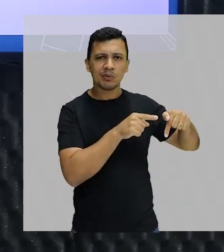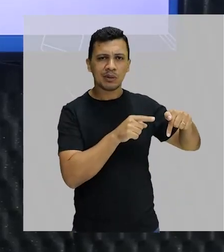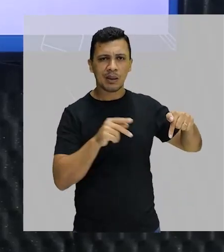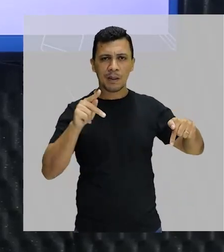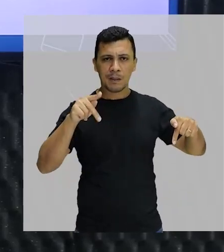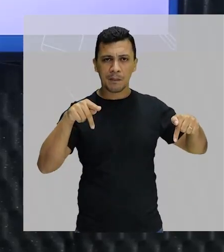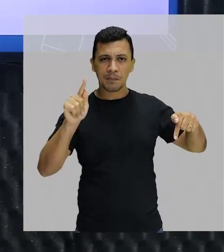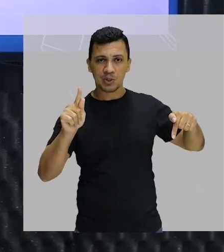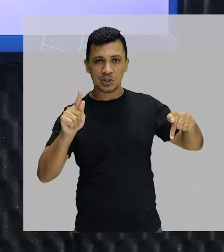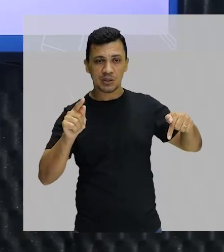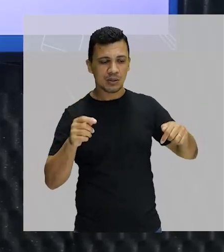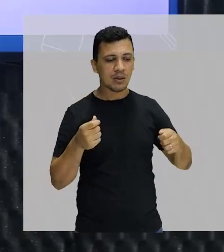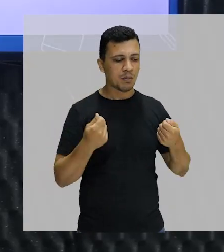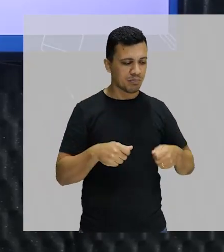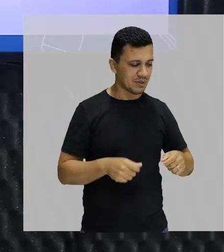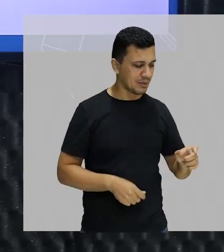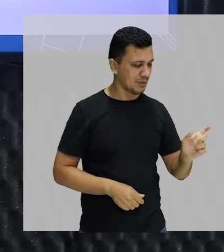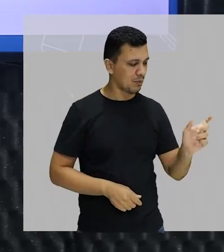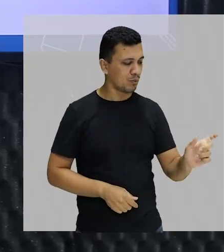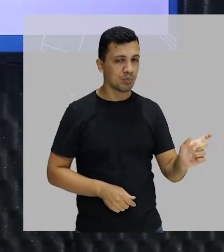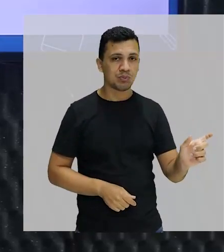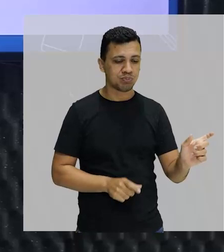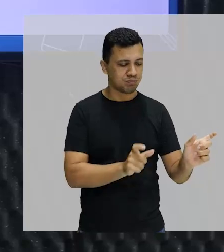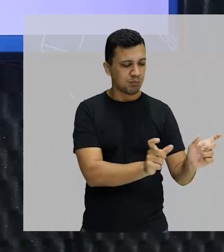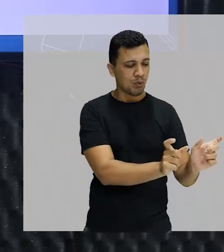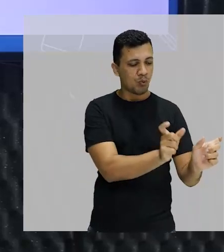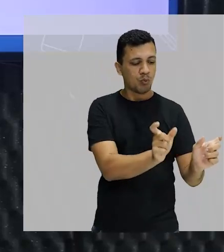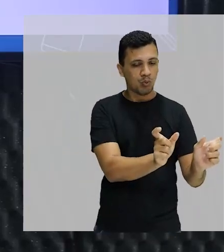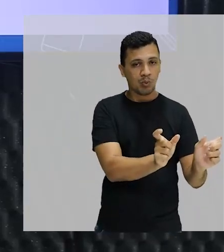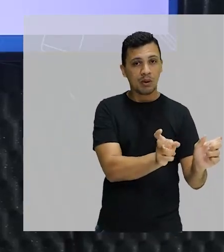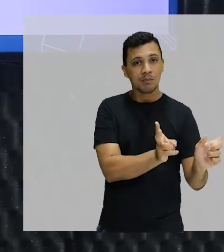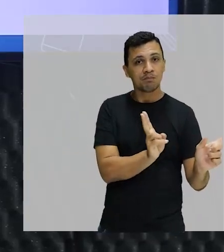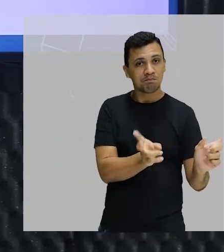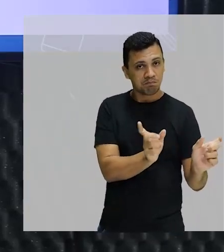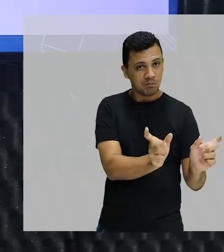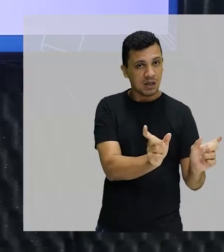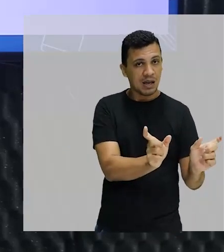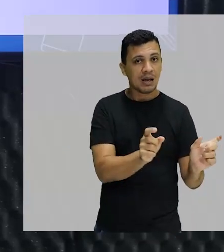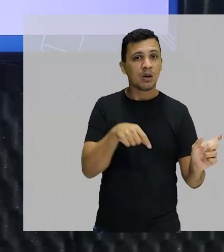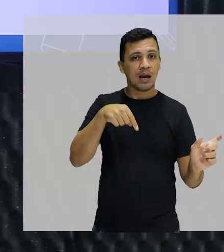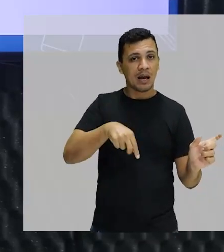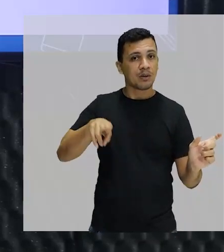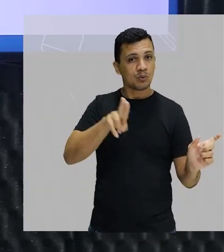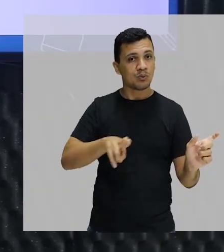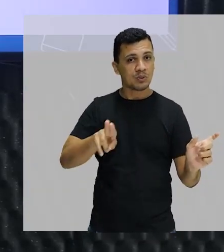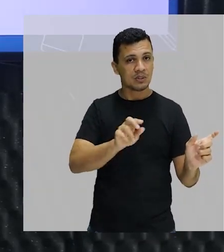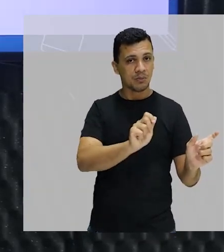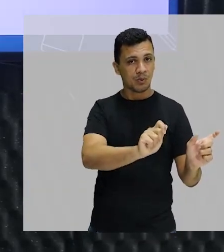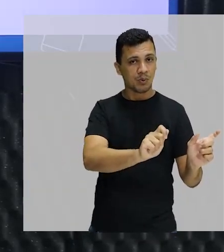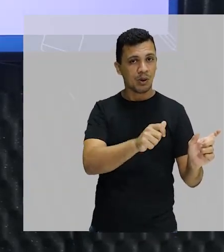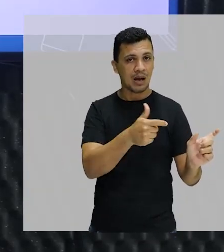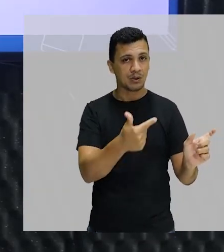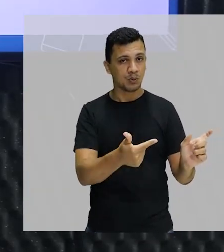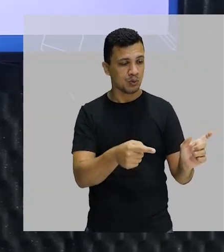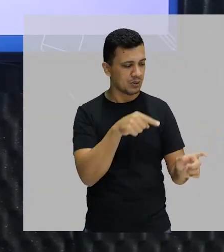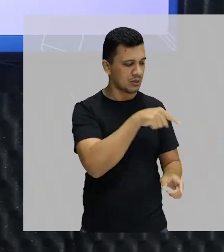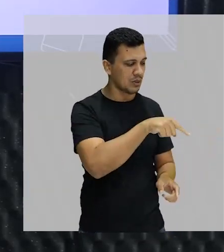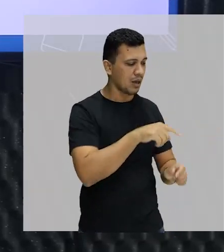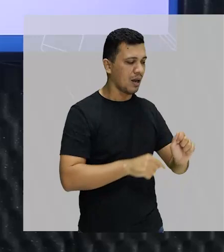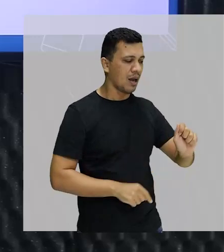você pegar dois termos consecutivos, no nosso caso, nós usamos o A2 e o A1, mas isso vale